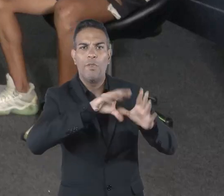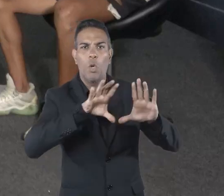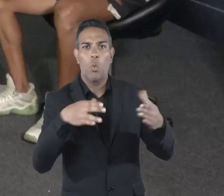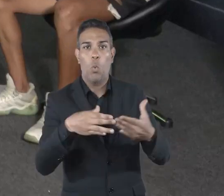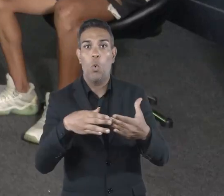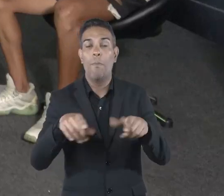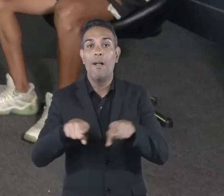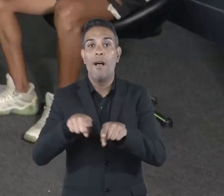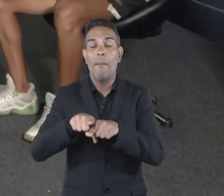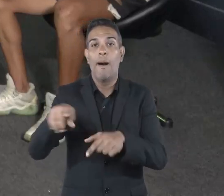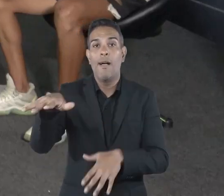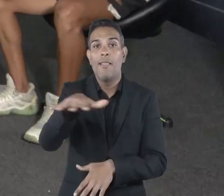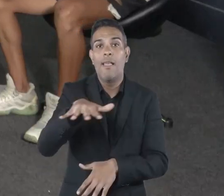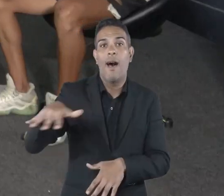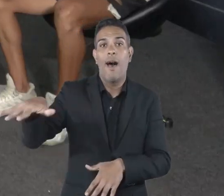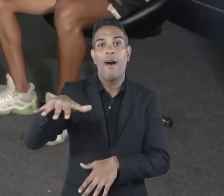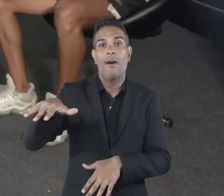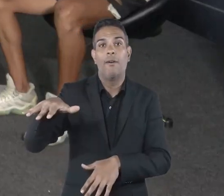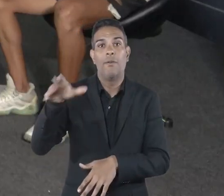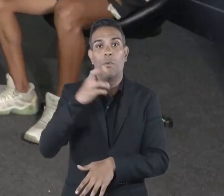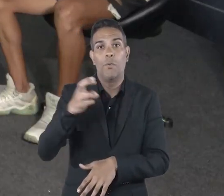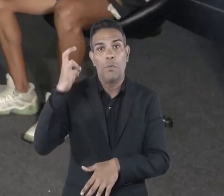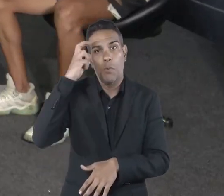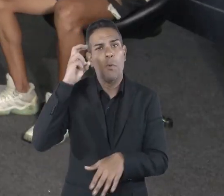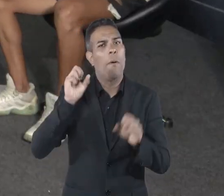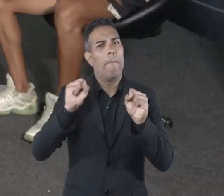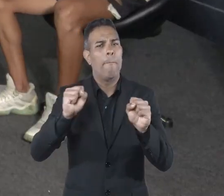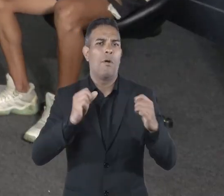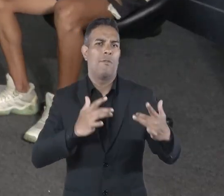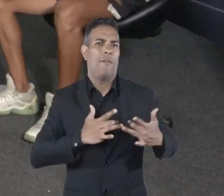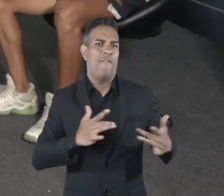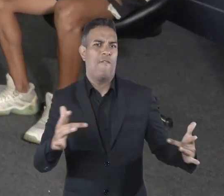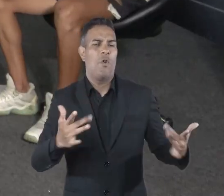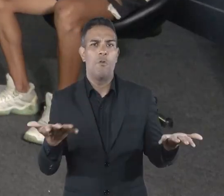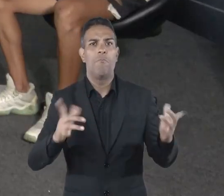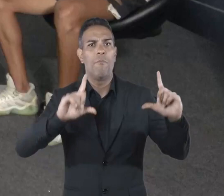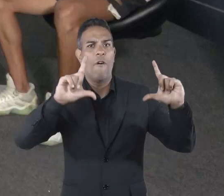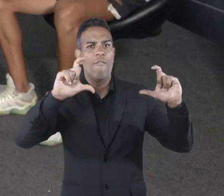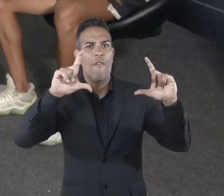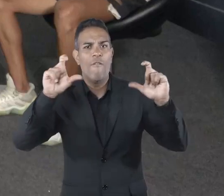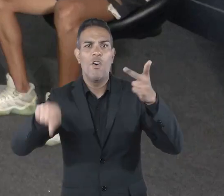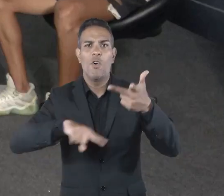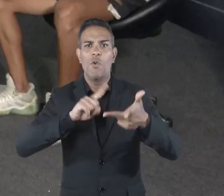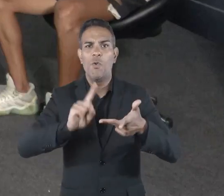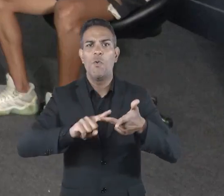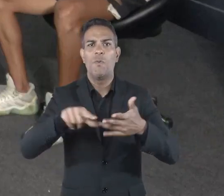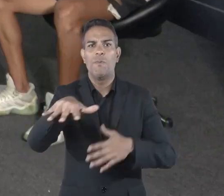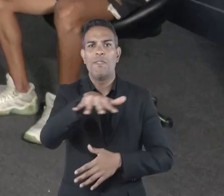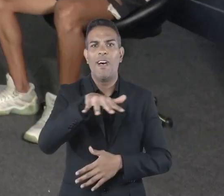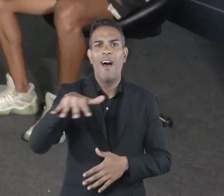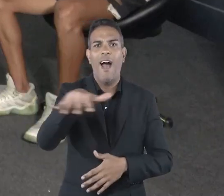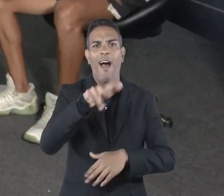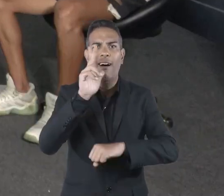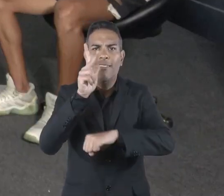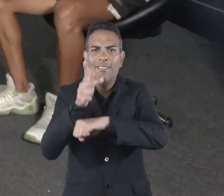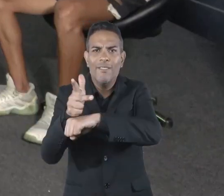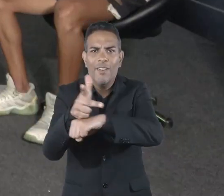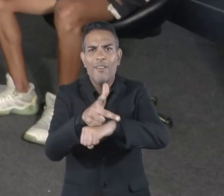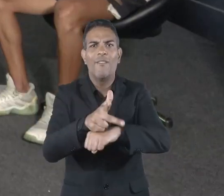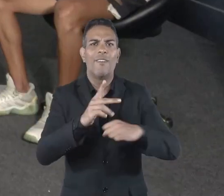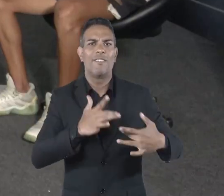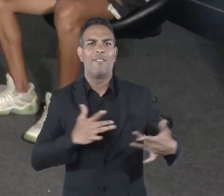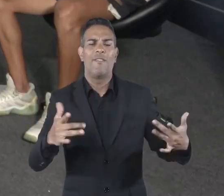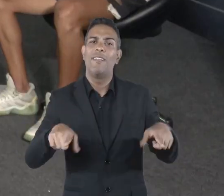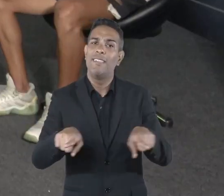abracocultural.com.br. E na Marrom, como que podemos ajudar, podemos participar, ser